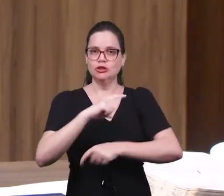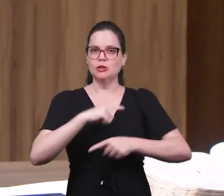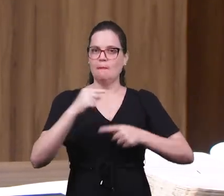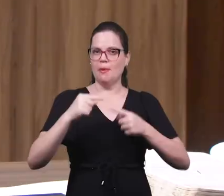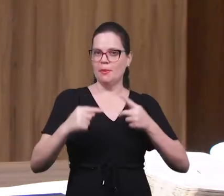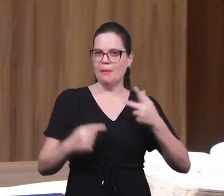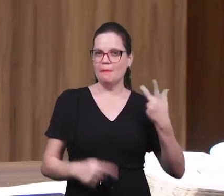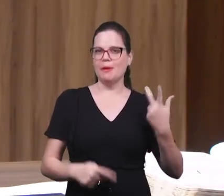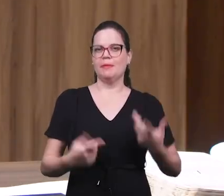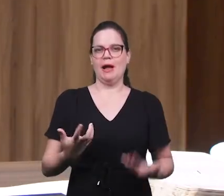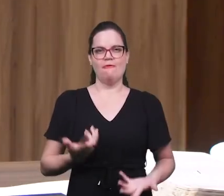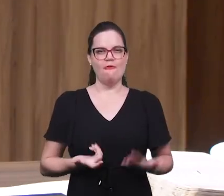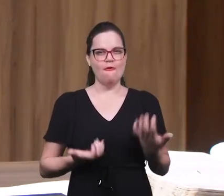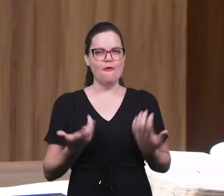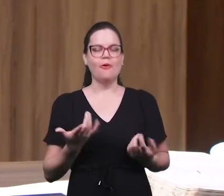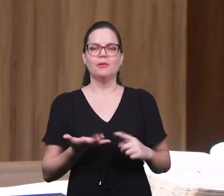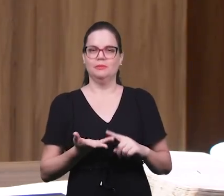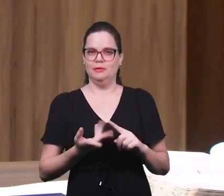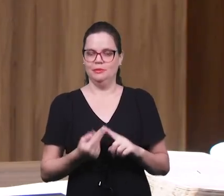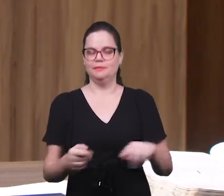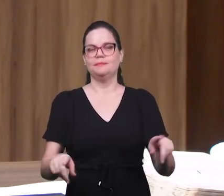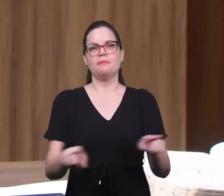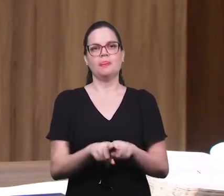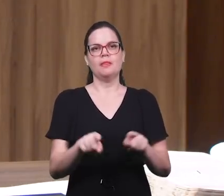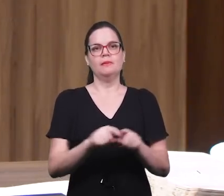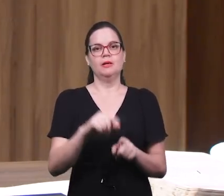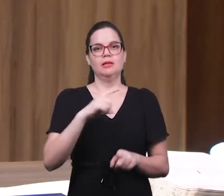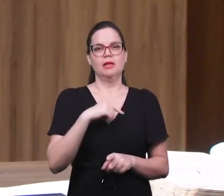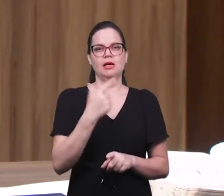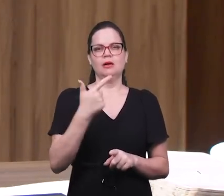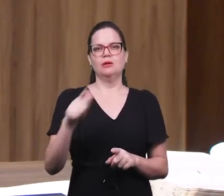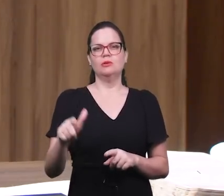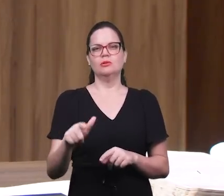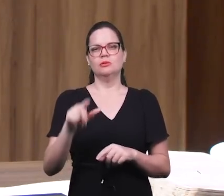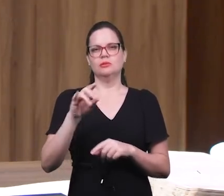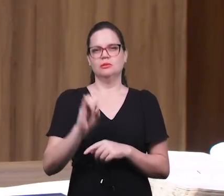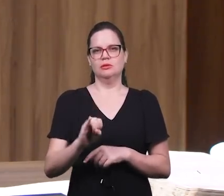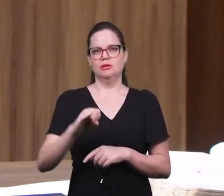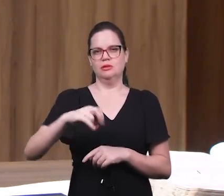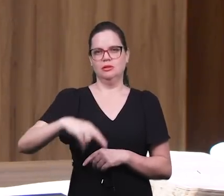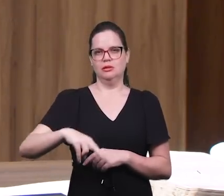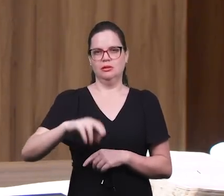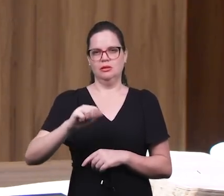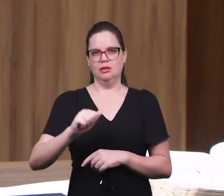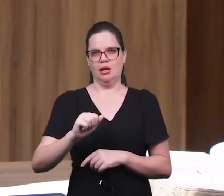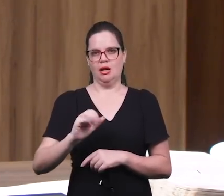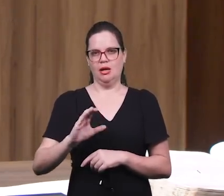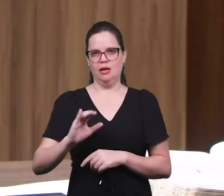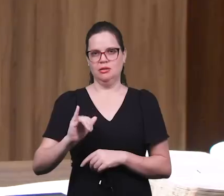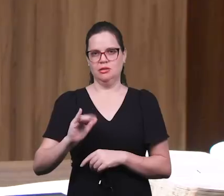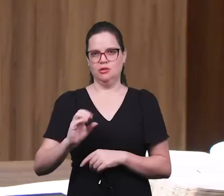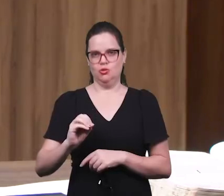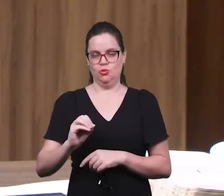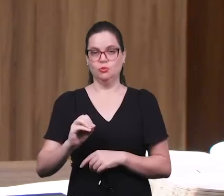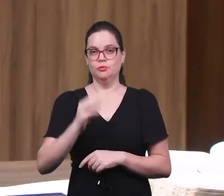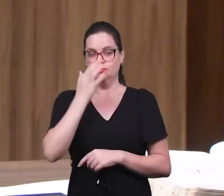aí conta do Inácio, né? Inácio de Antioquia, que ele foi entregue às feras,